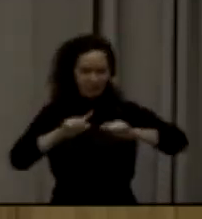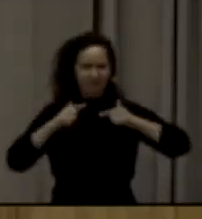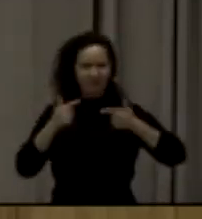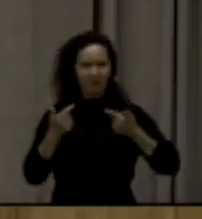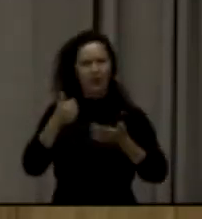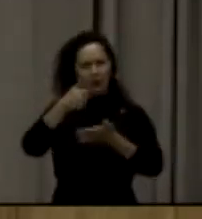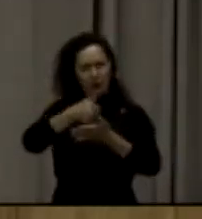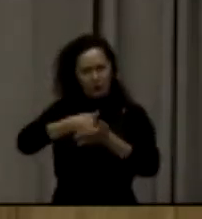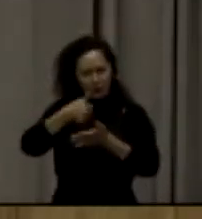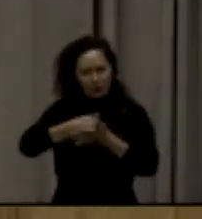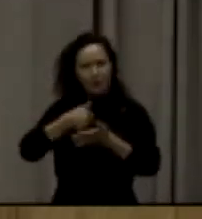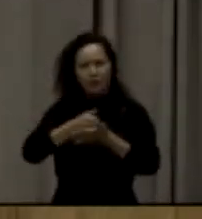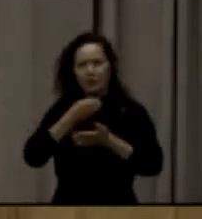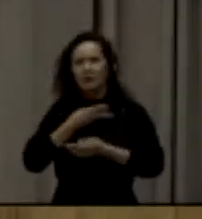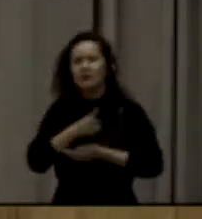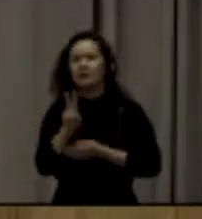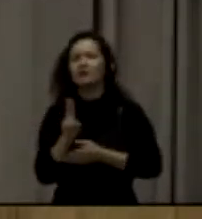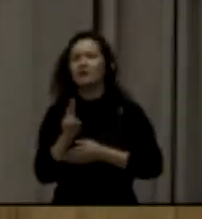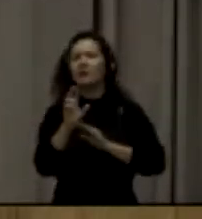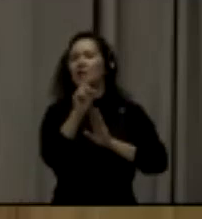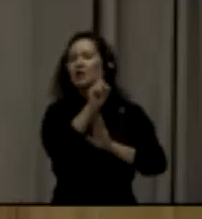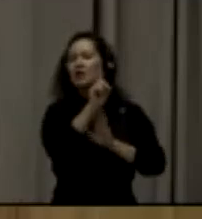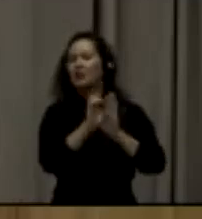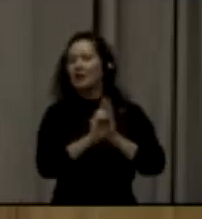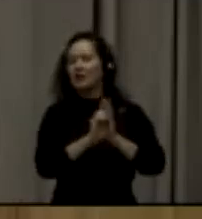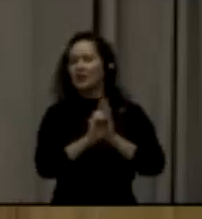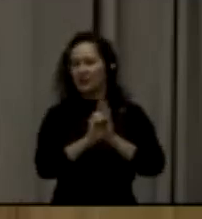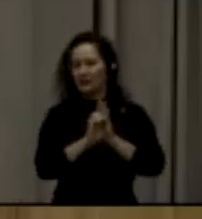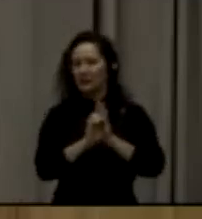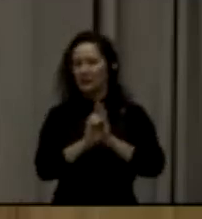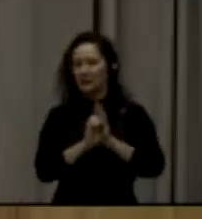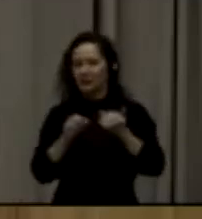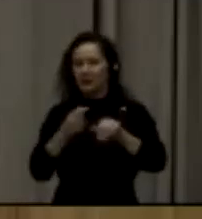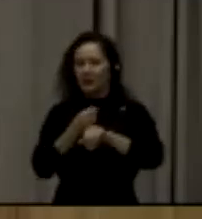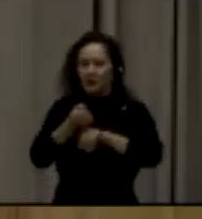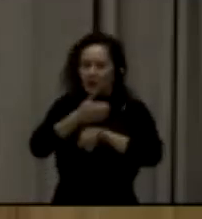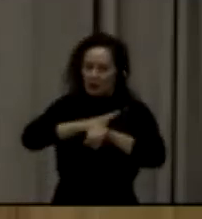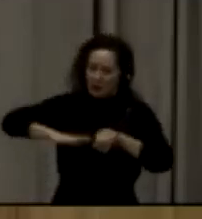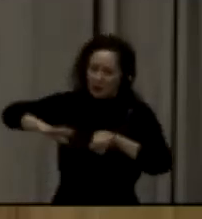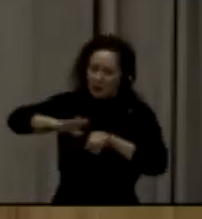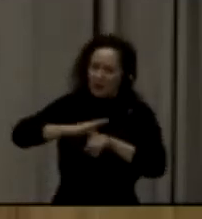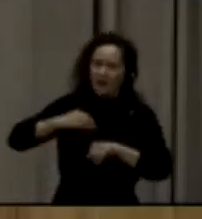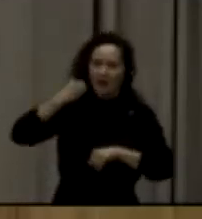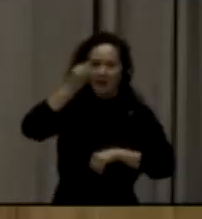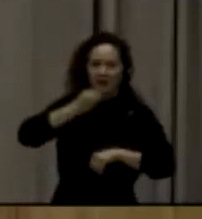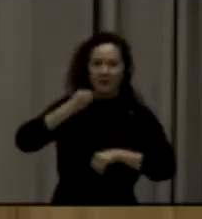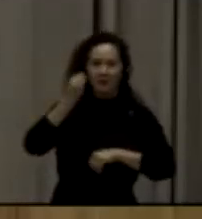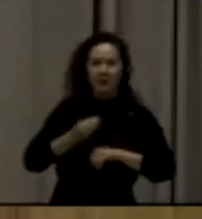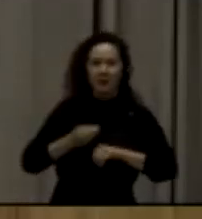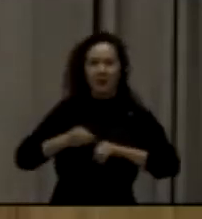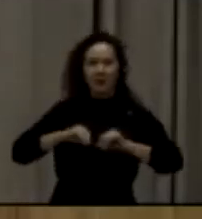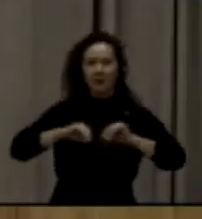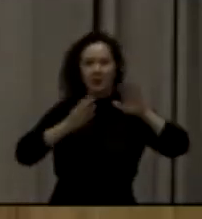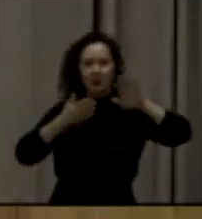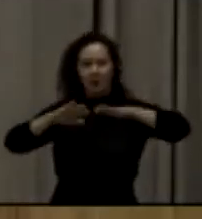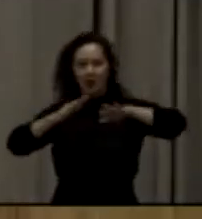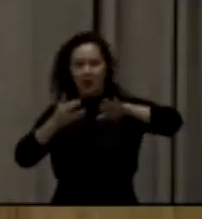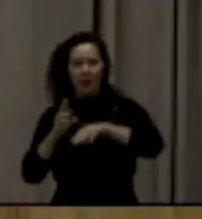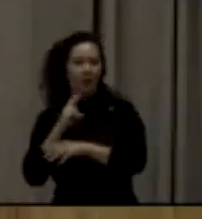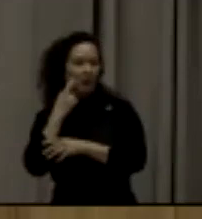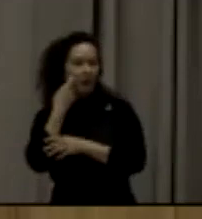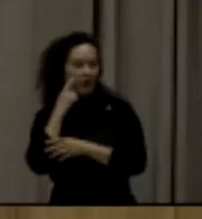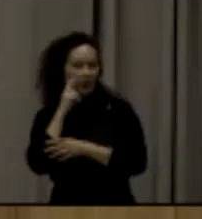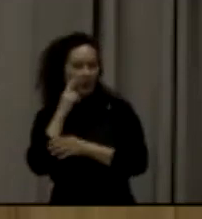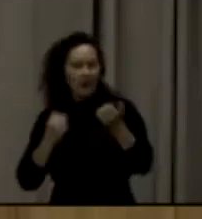resistência nessas últimas décadas ao neoliberalismo, pelas suas experiências da chamada Onda Rosa, tem condições